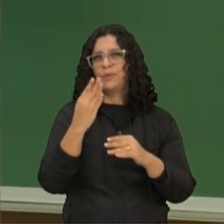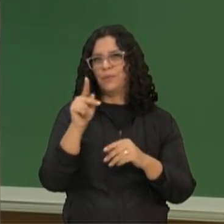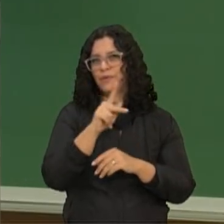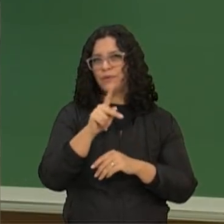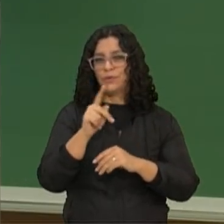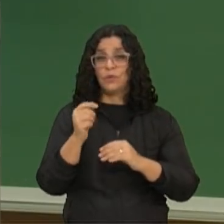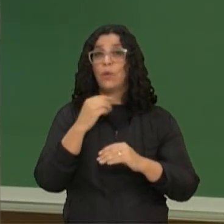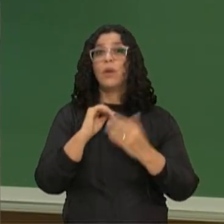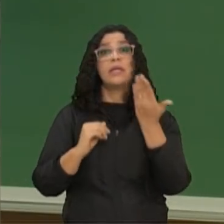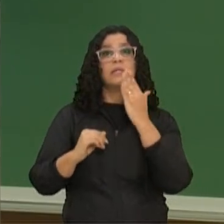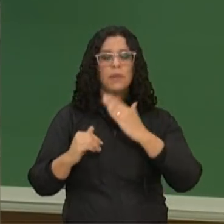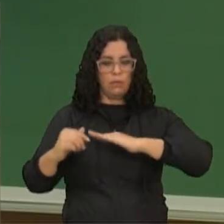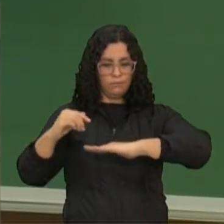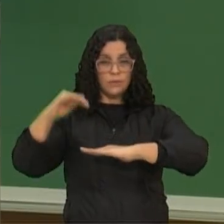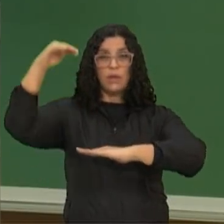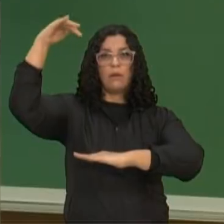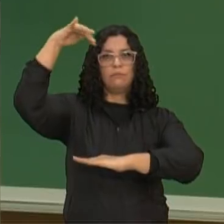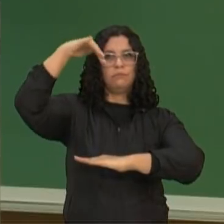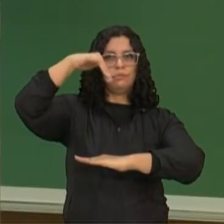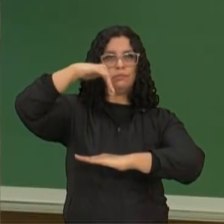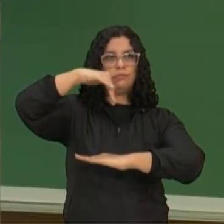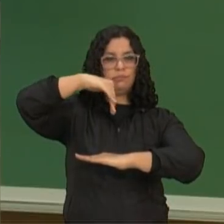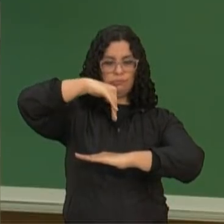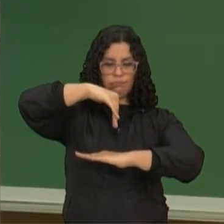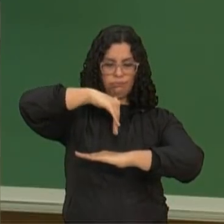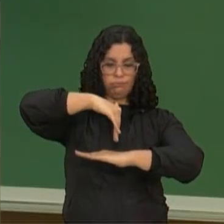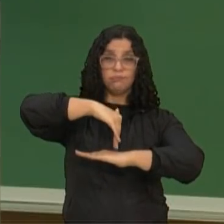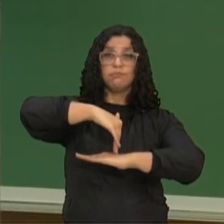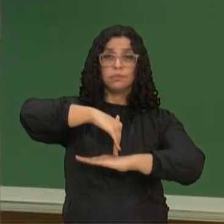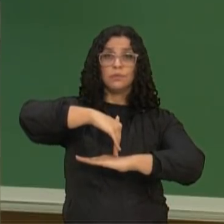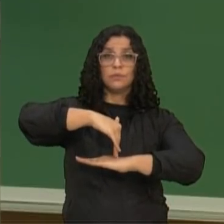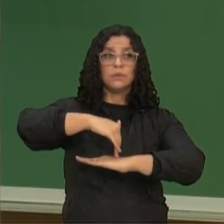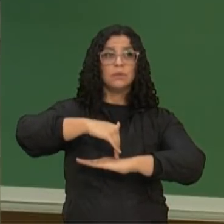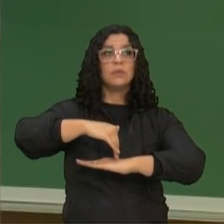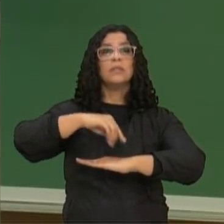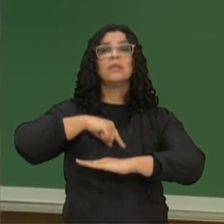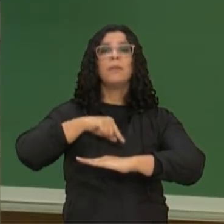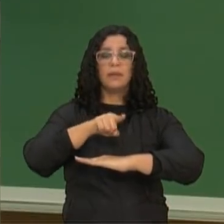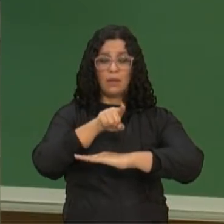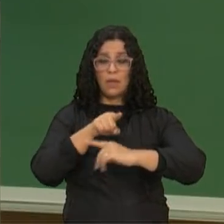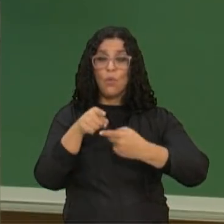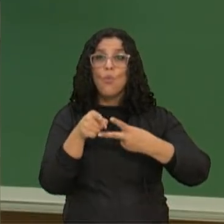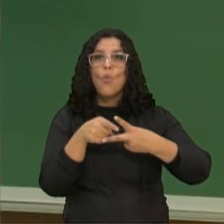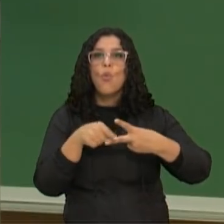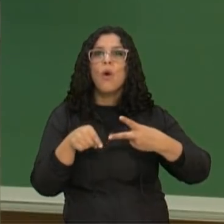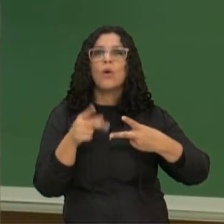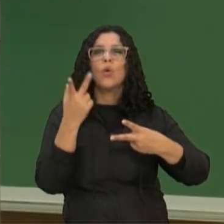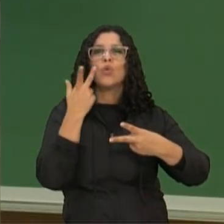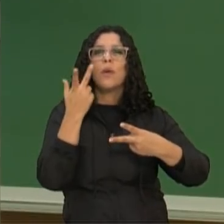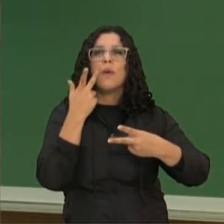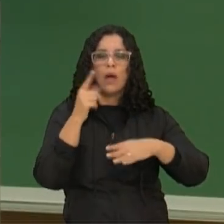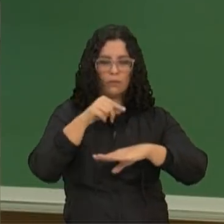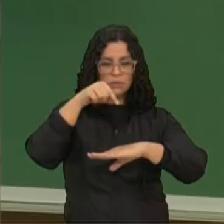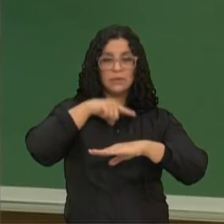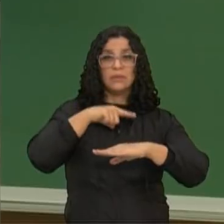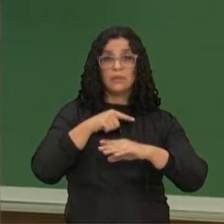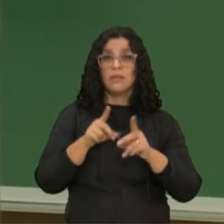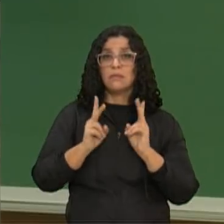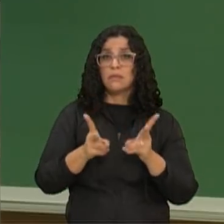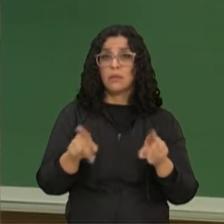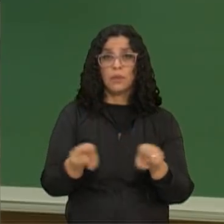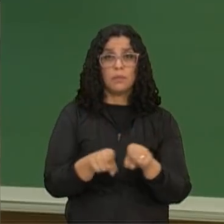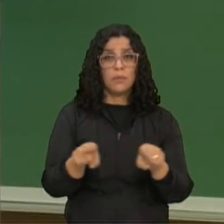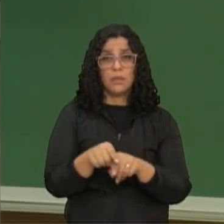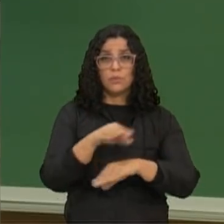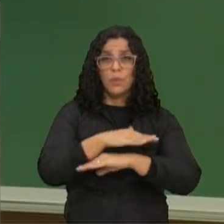é refletido e aqui, de maneira perpendicular, você tem ali o conceito da normal. Então, isso aqui trabalha-se sempre